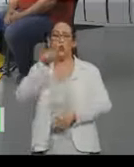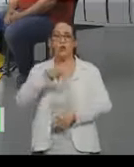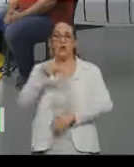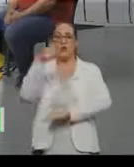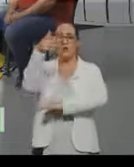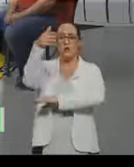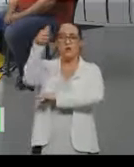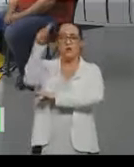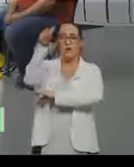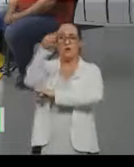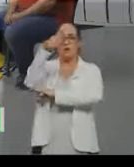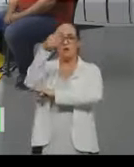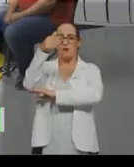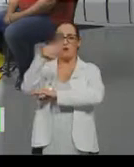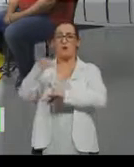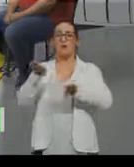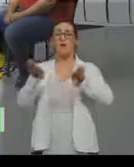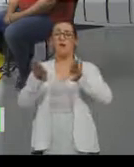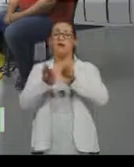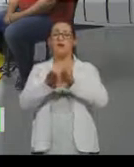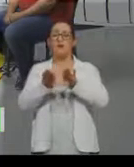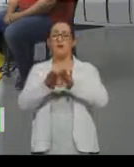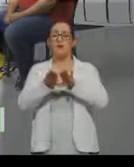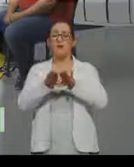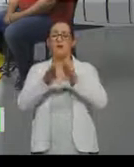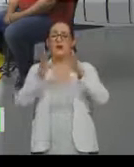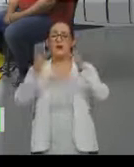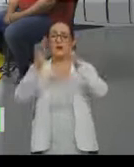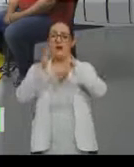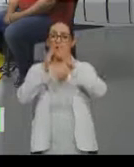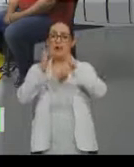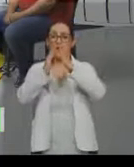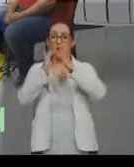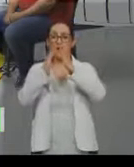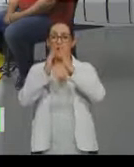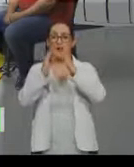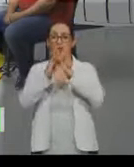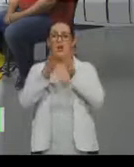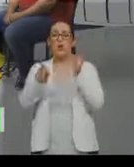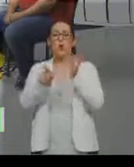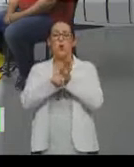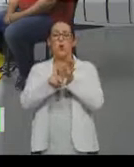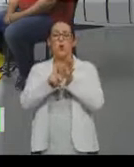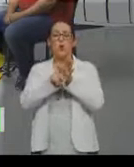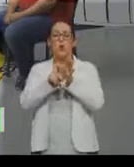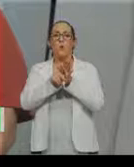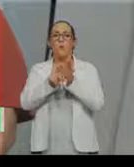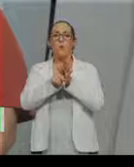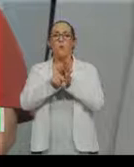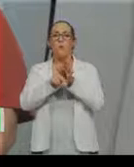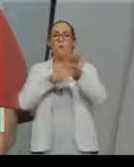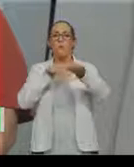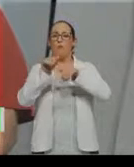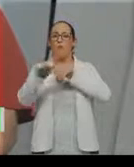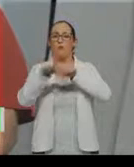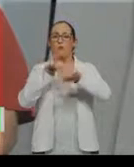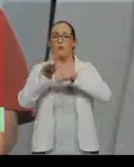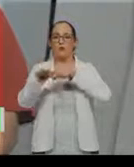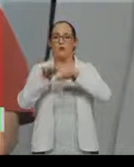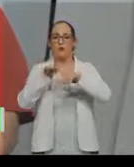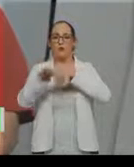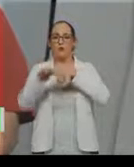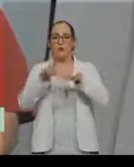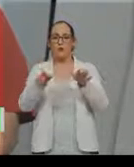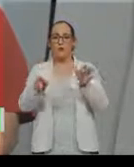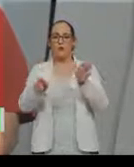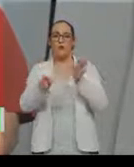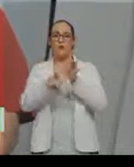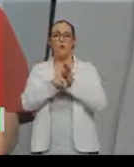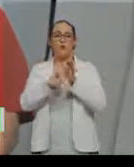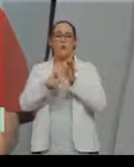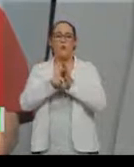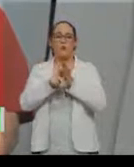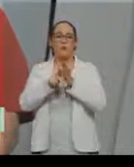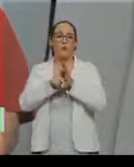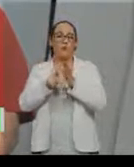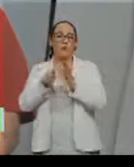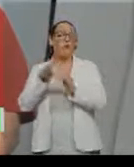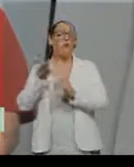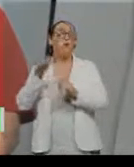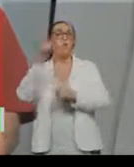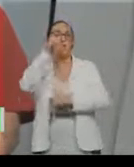e as monções no movimento de interiorização do território brasileiro? Bandeiras e monções. As duas